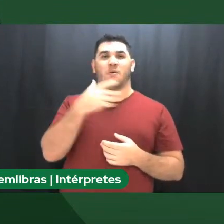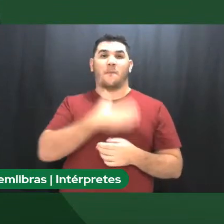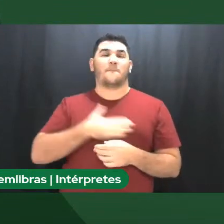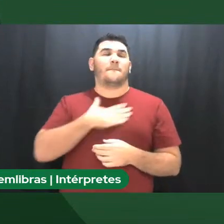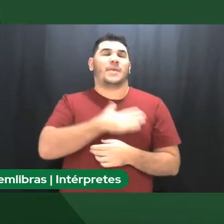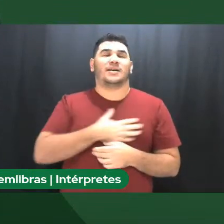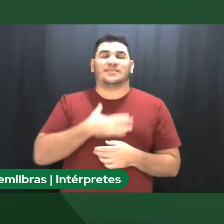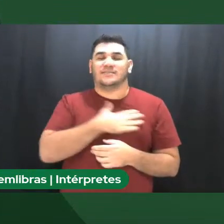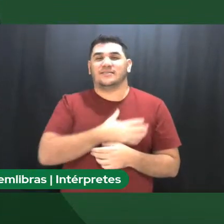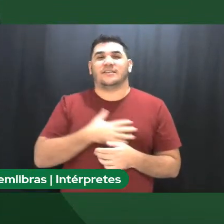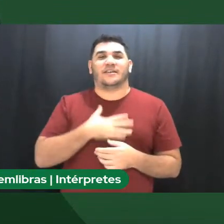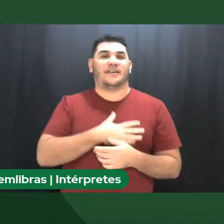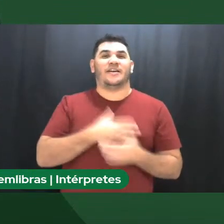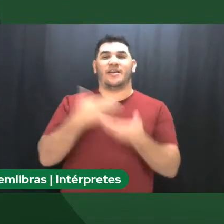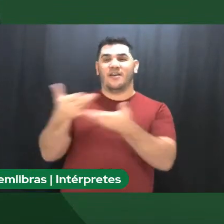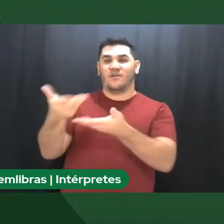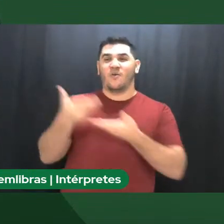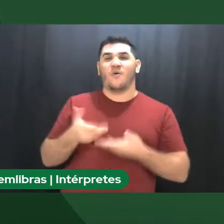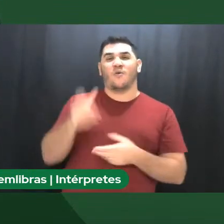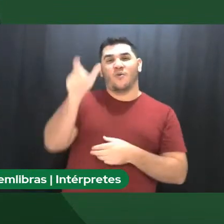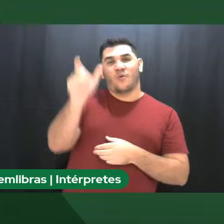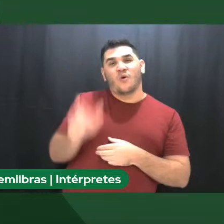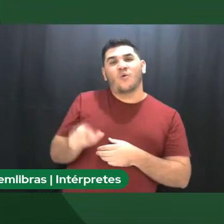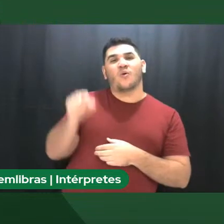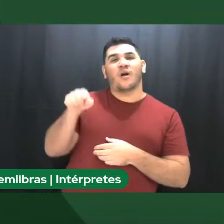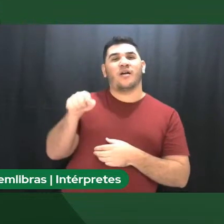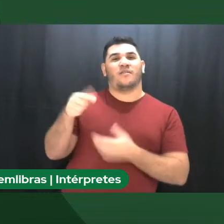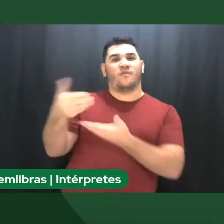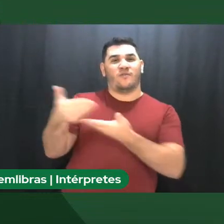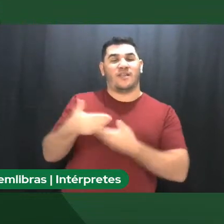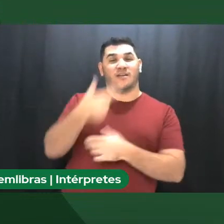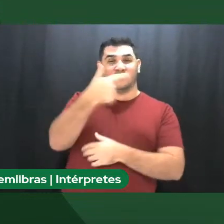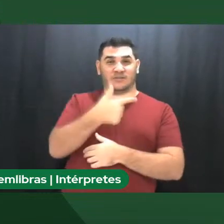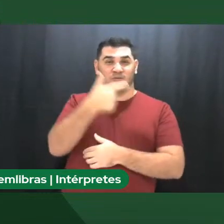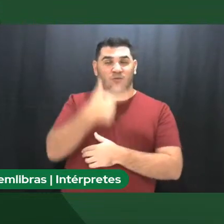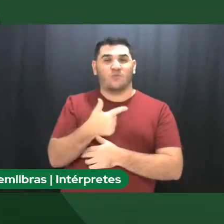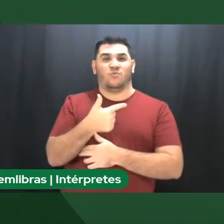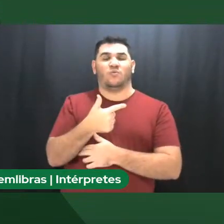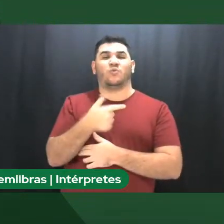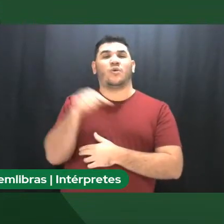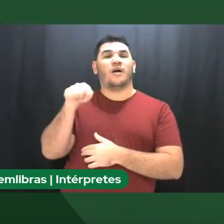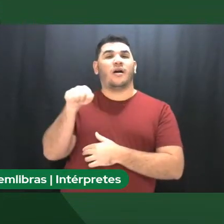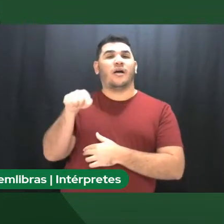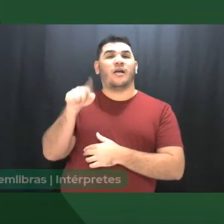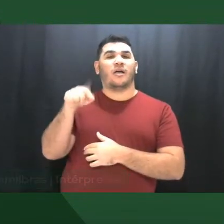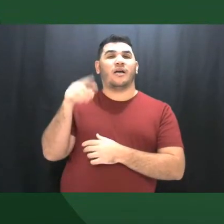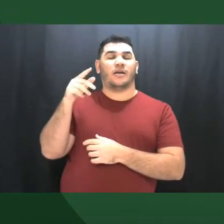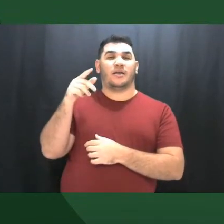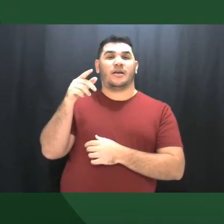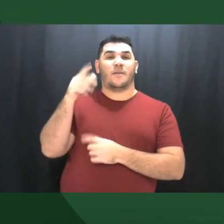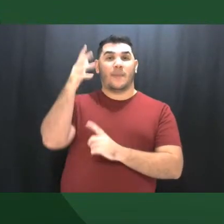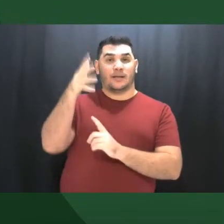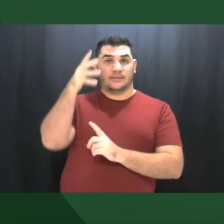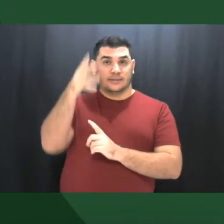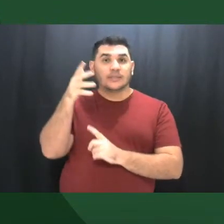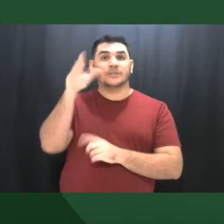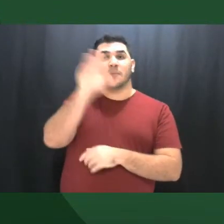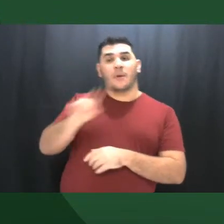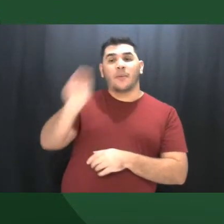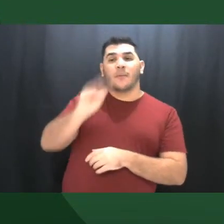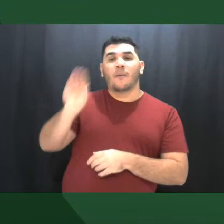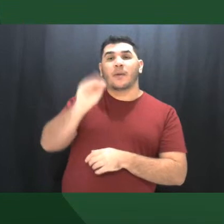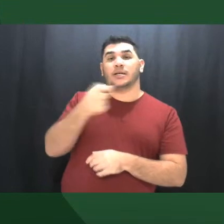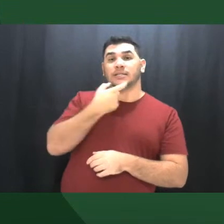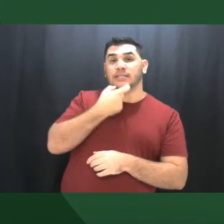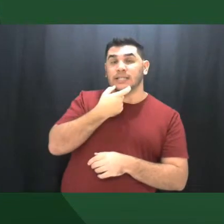o nosso segundo Keynote Speaker. Essa palestra será em inglês, mas o link para a versão com a tradução simultânea está